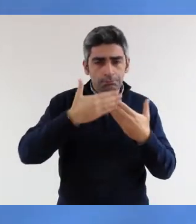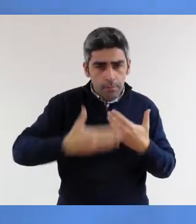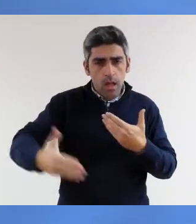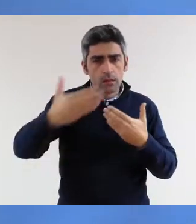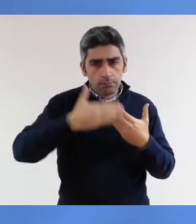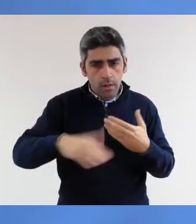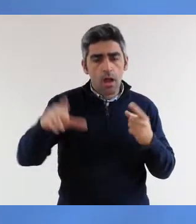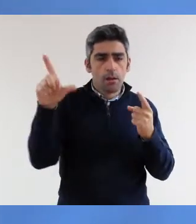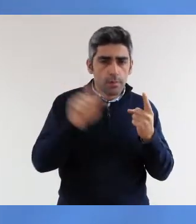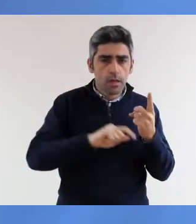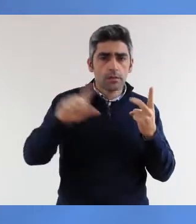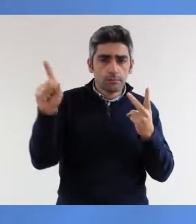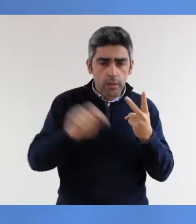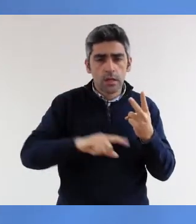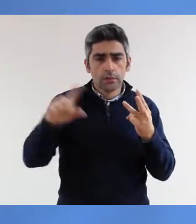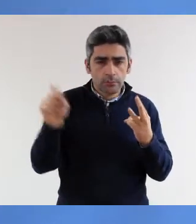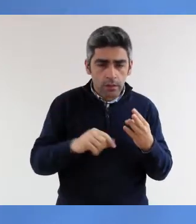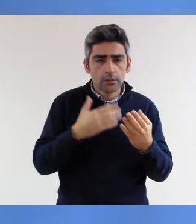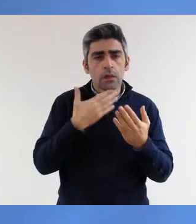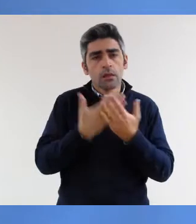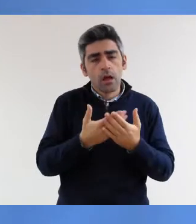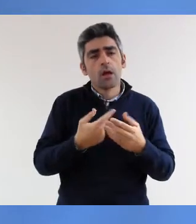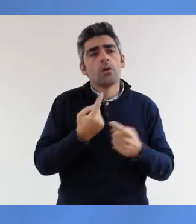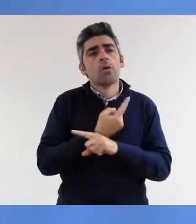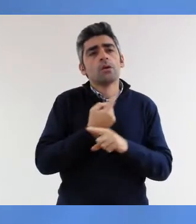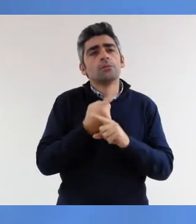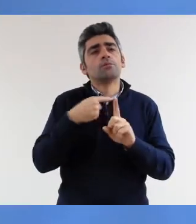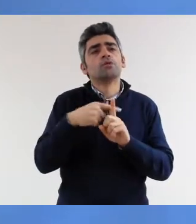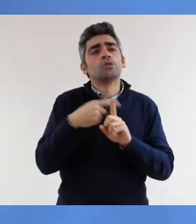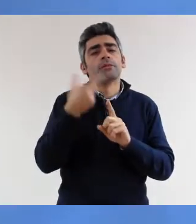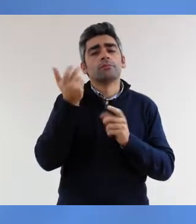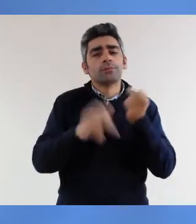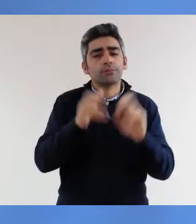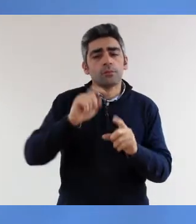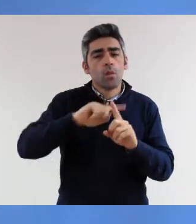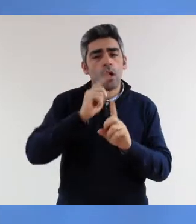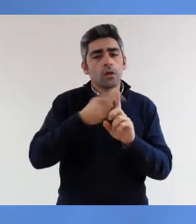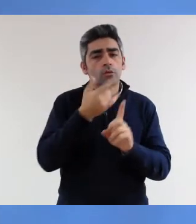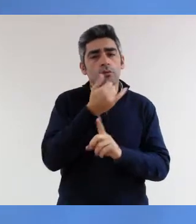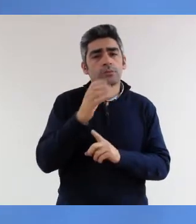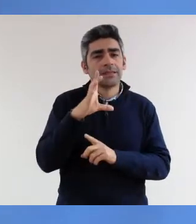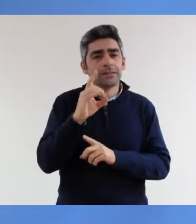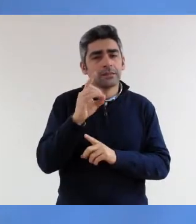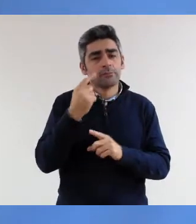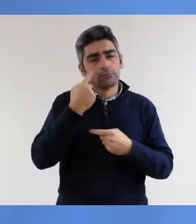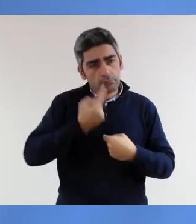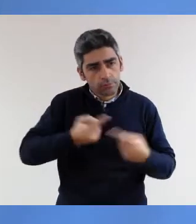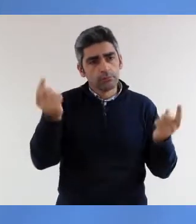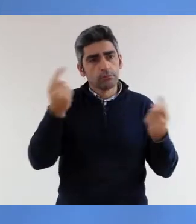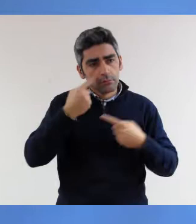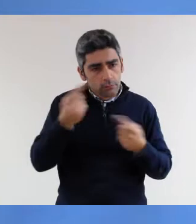dia a dia semana a semana mês a mês o que de positivo e ocorrendo em